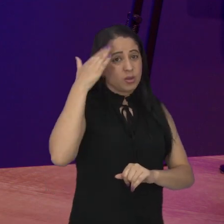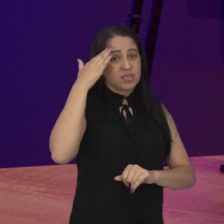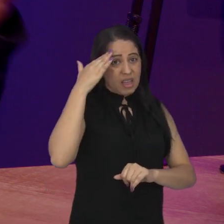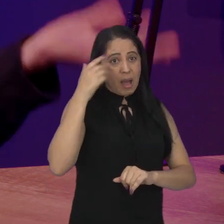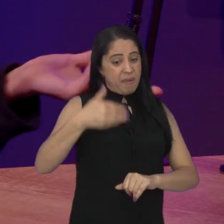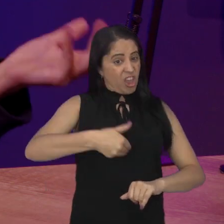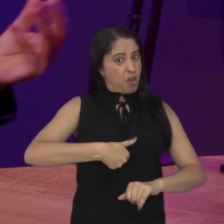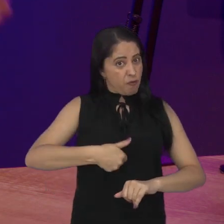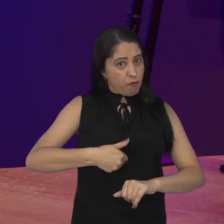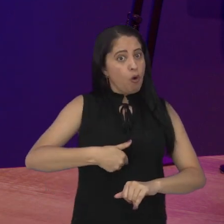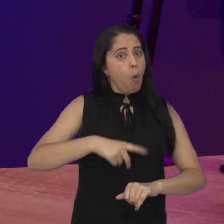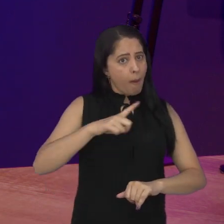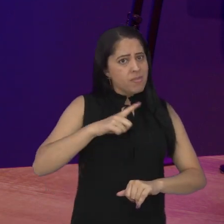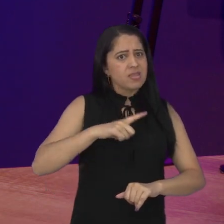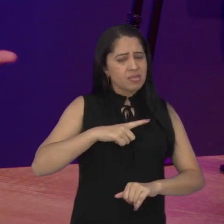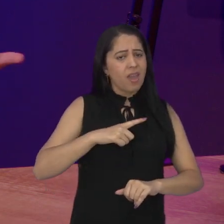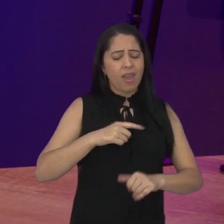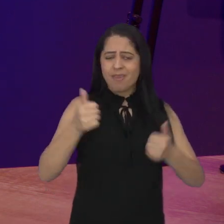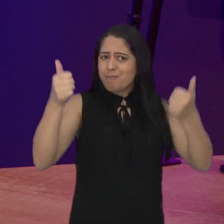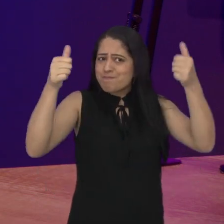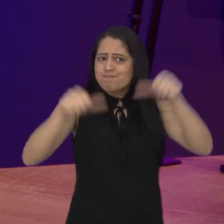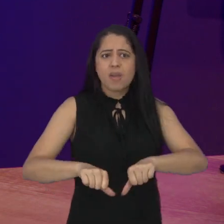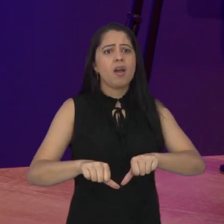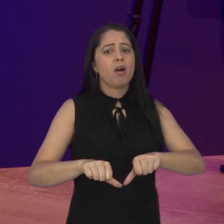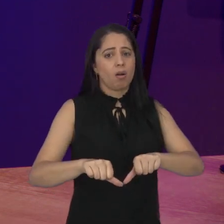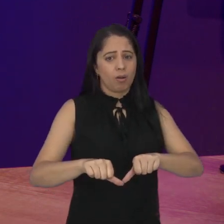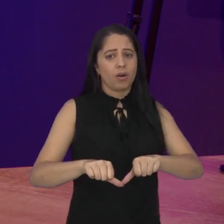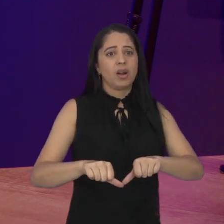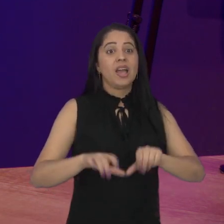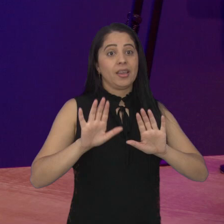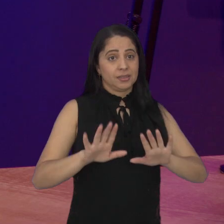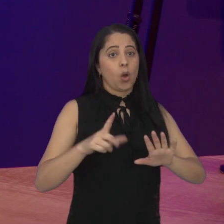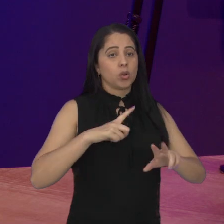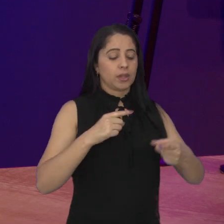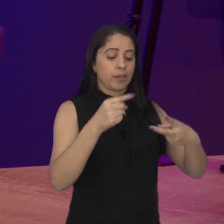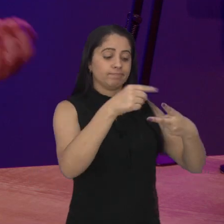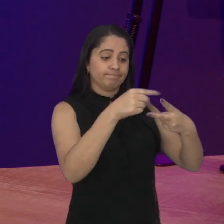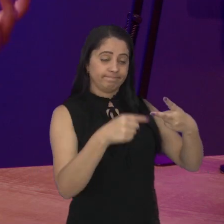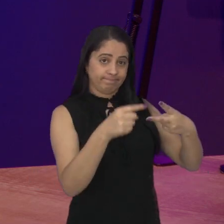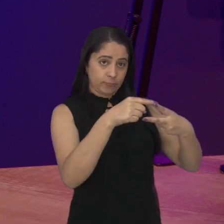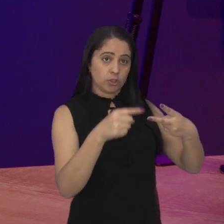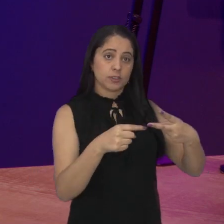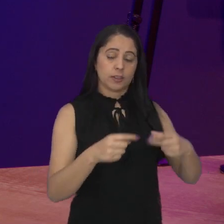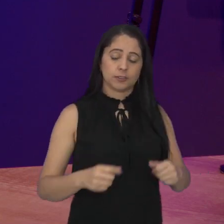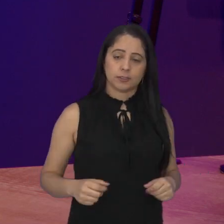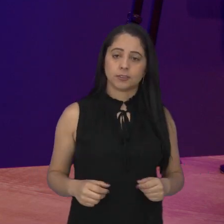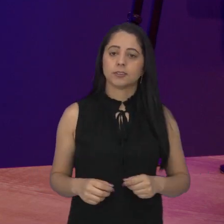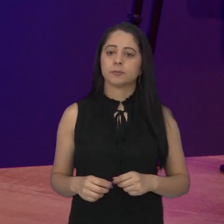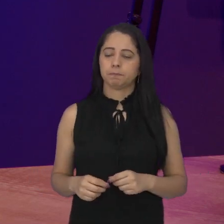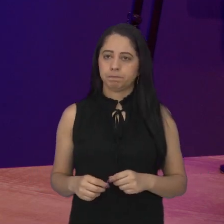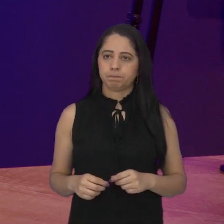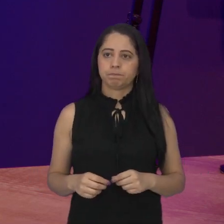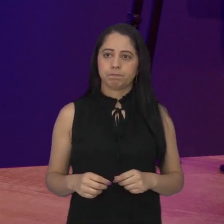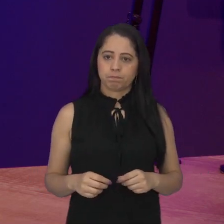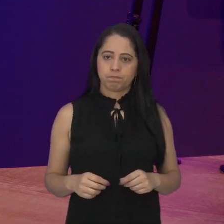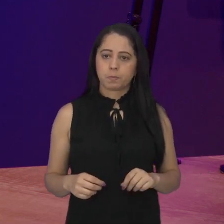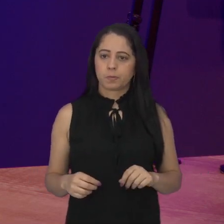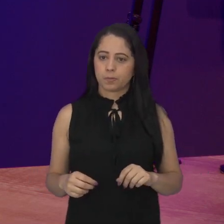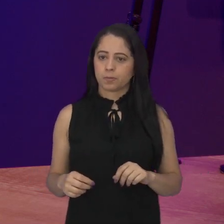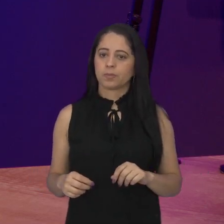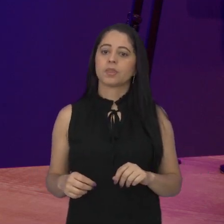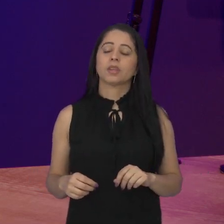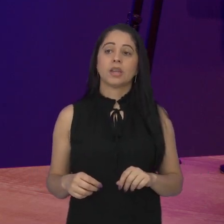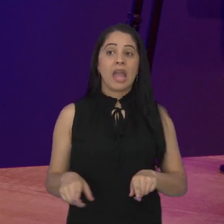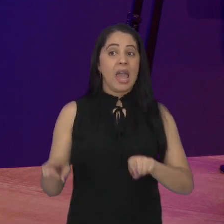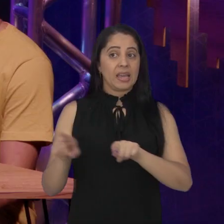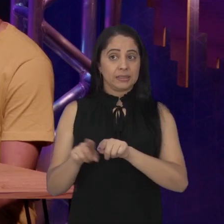a gente sabe, né, que muitas pessoas passam fome, estão em condições de miséria. Então a gente tem esses dois lados, né? E é